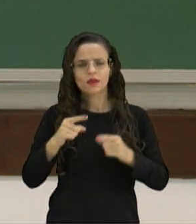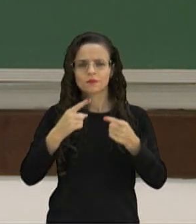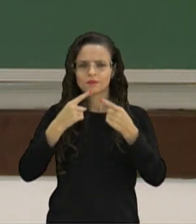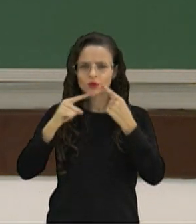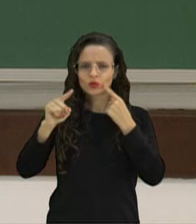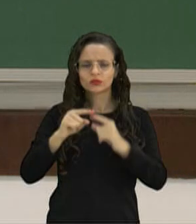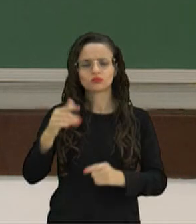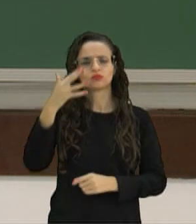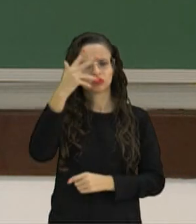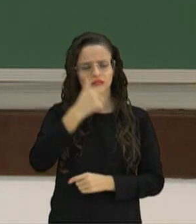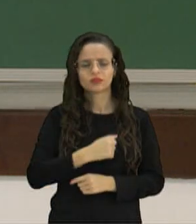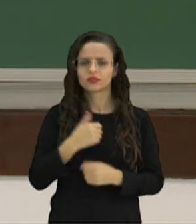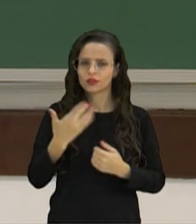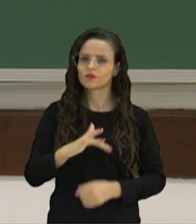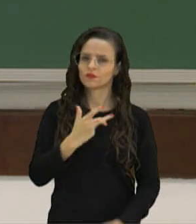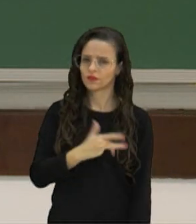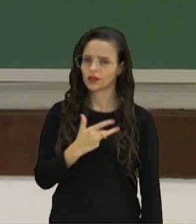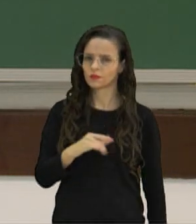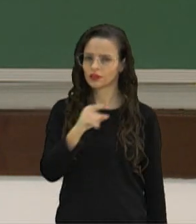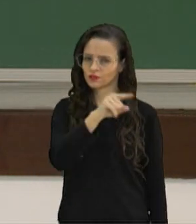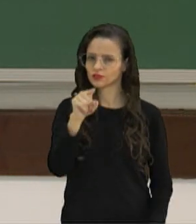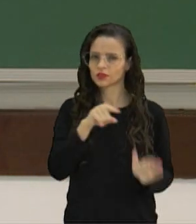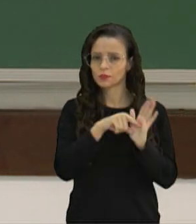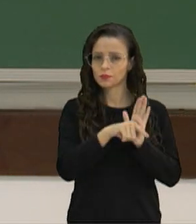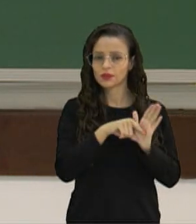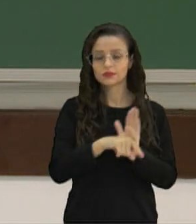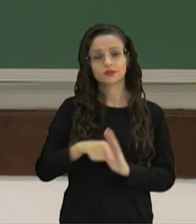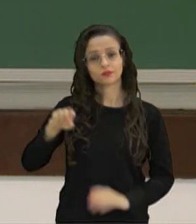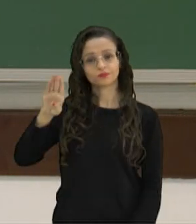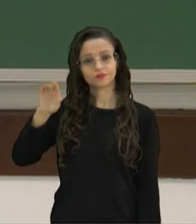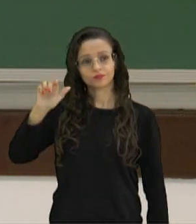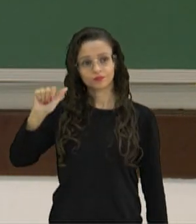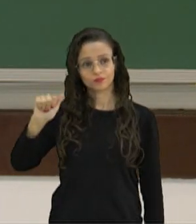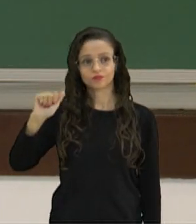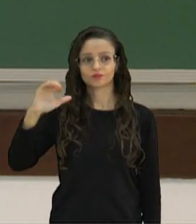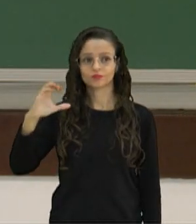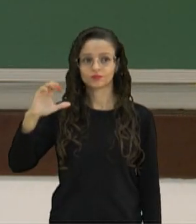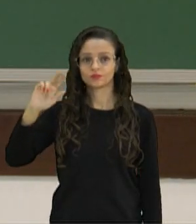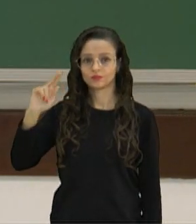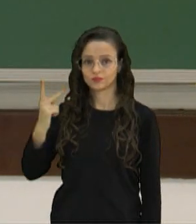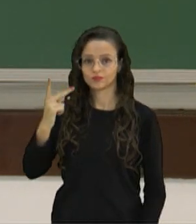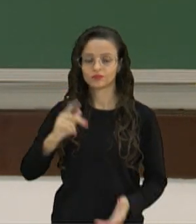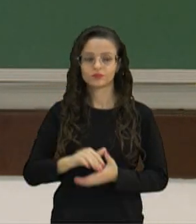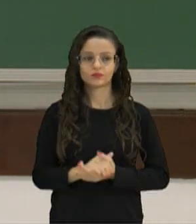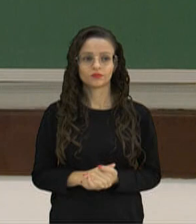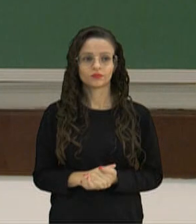coisa muito bonita. Então, vale a pena dar uma pesquisada depois em Bach.